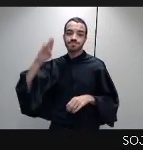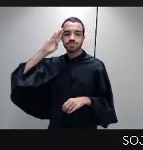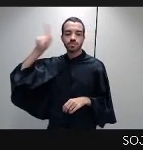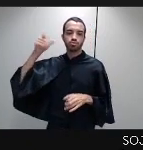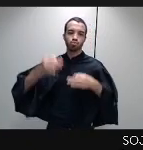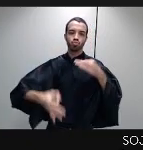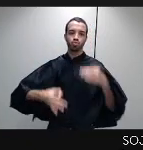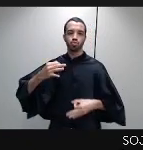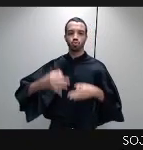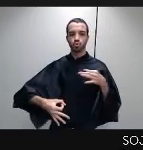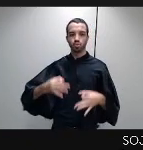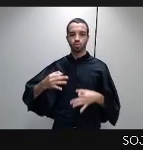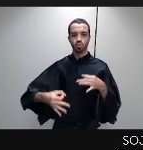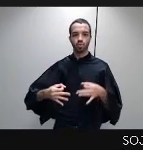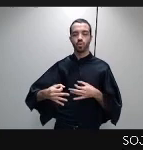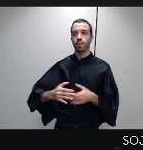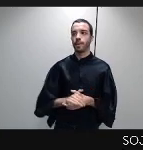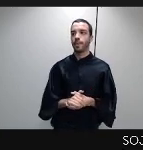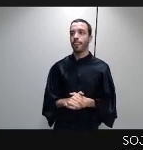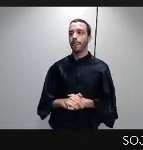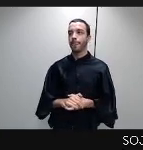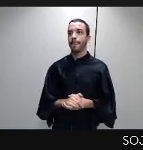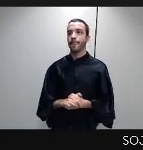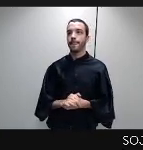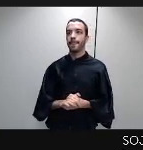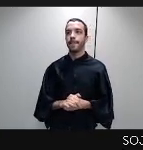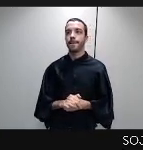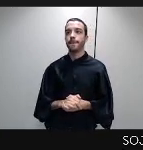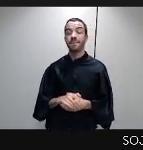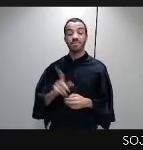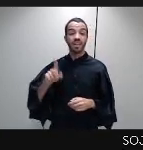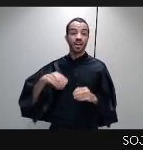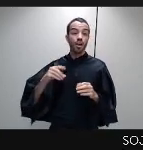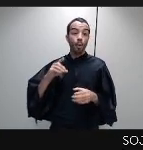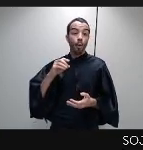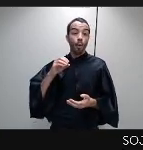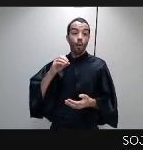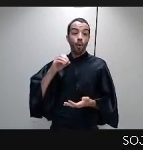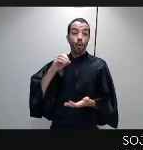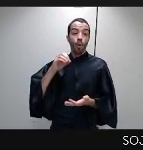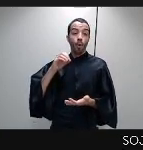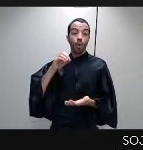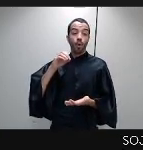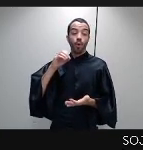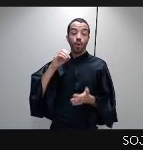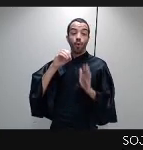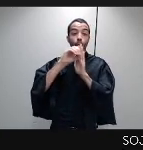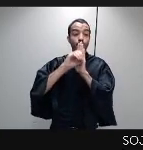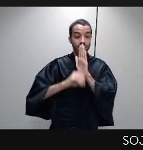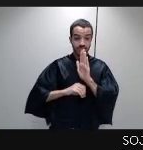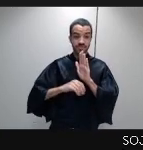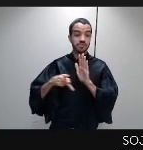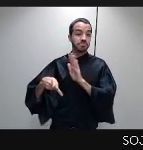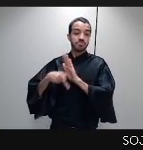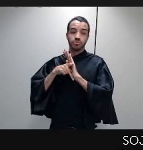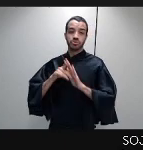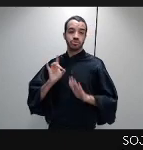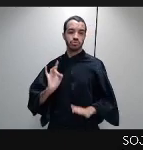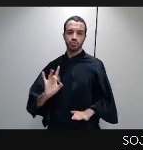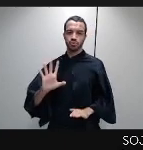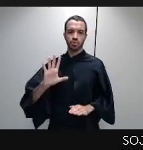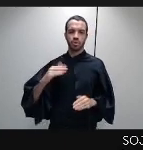pra sem juros é feito meu filho eu penso eu concordo com isso camisa Regina disso Concordo totalmente